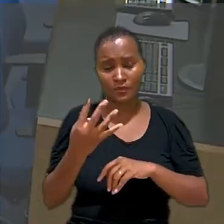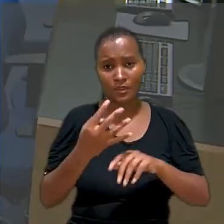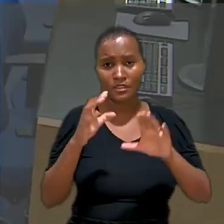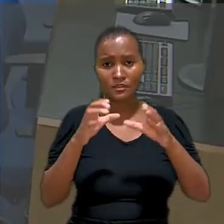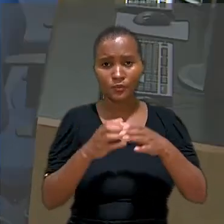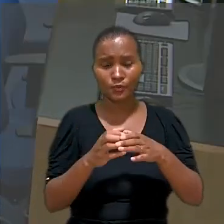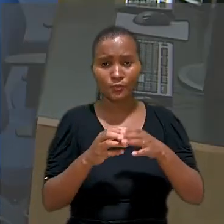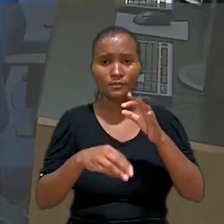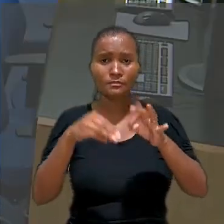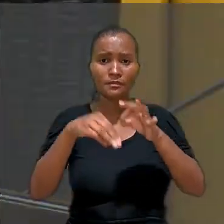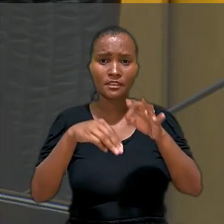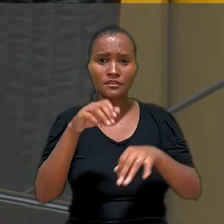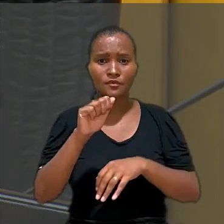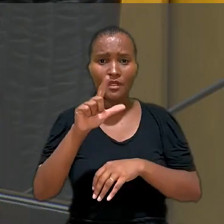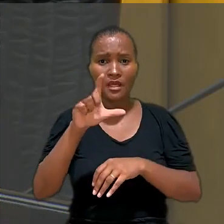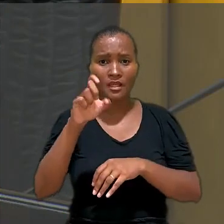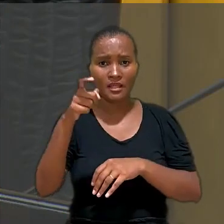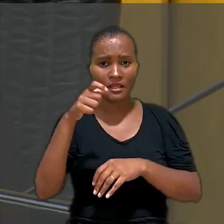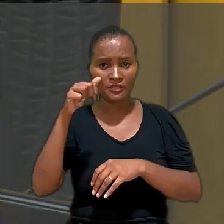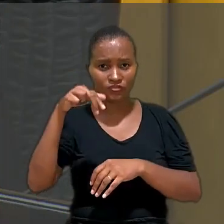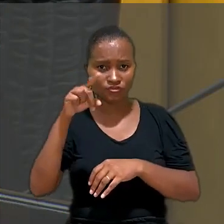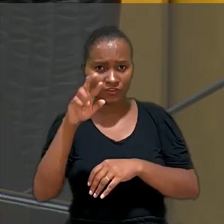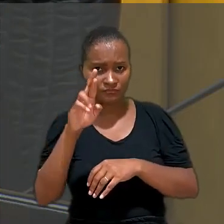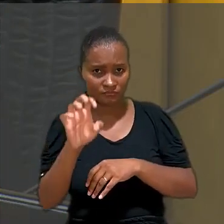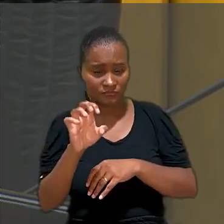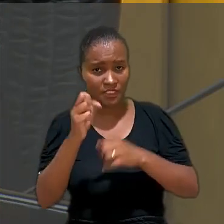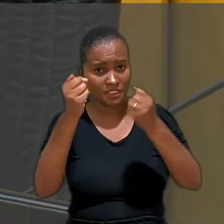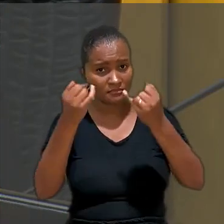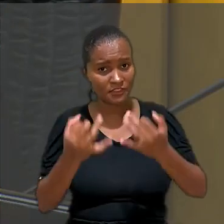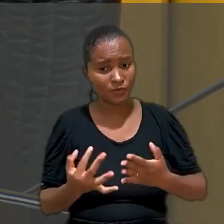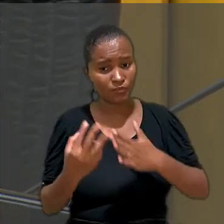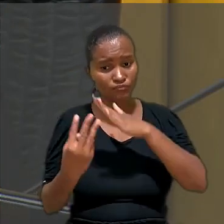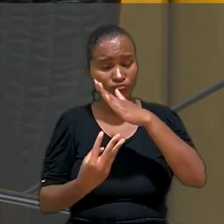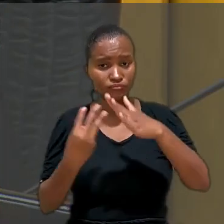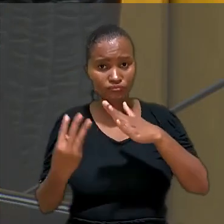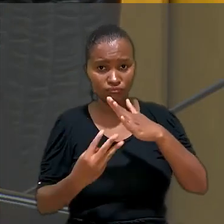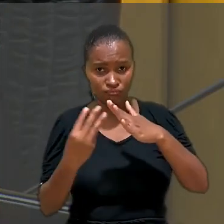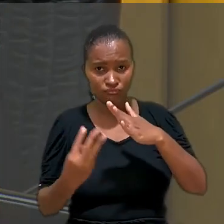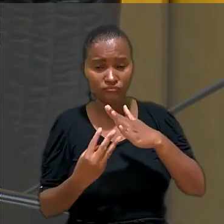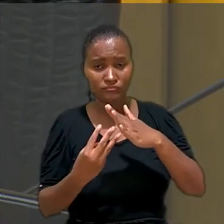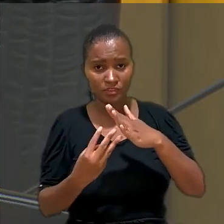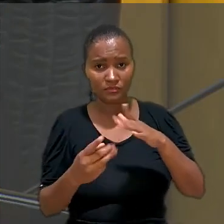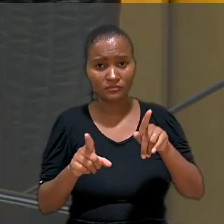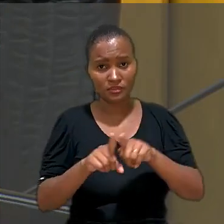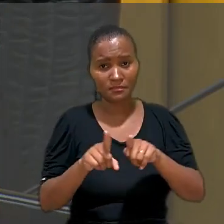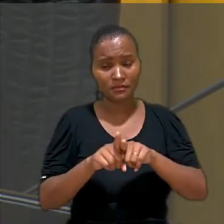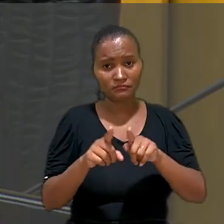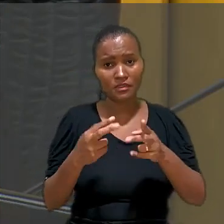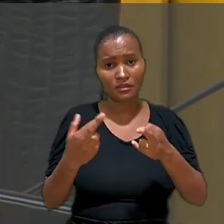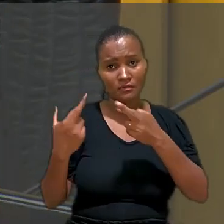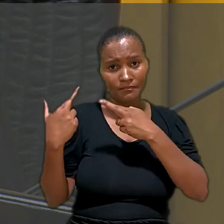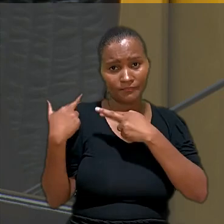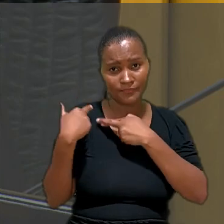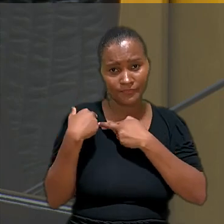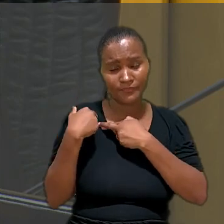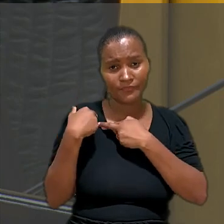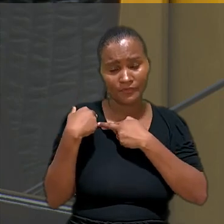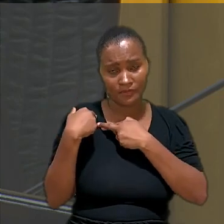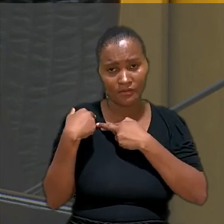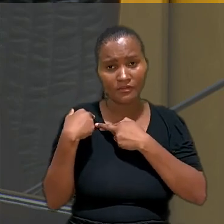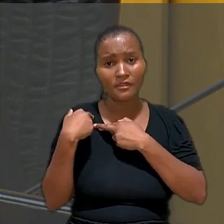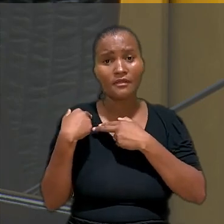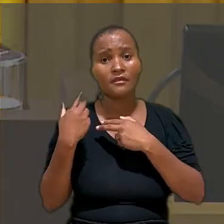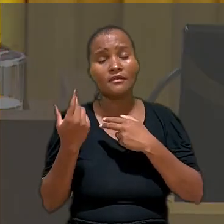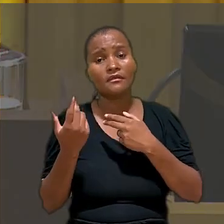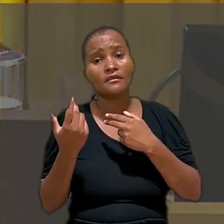relator na quarta turma, ministro Alexandre Ramos, explicou que a terceirização e, consequentemente, a responsabilidade subsidiária do